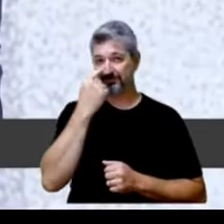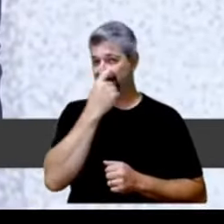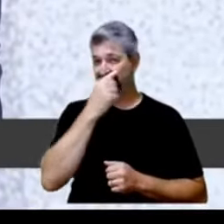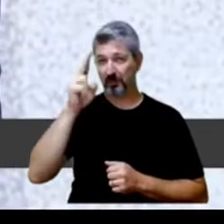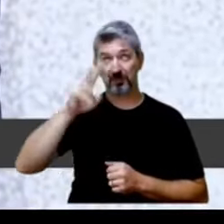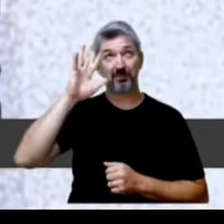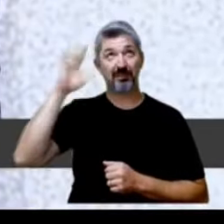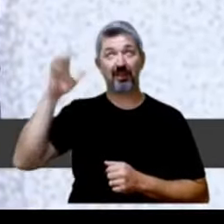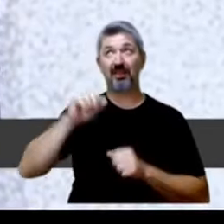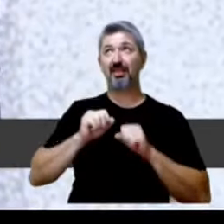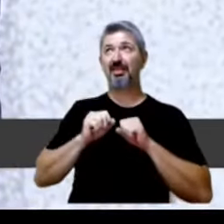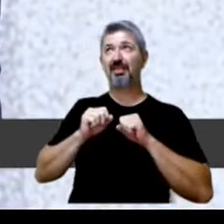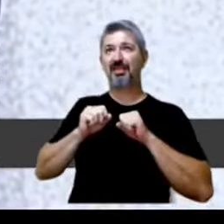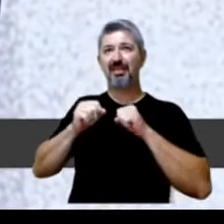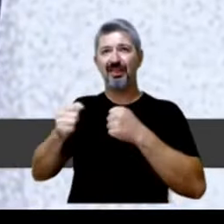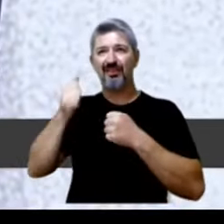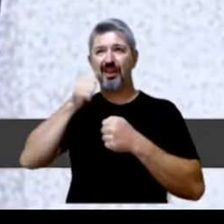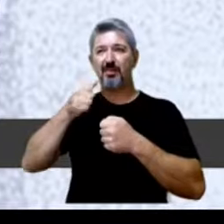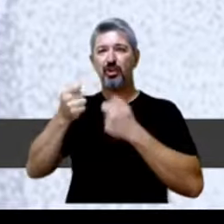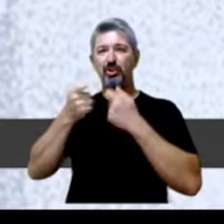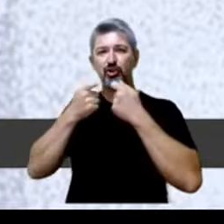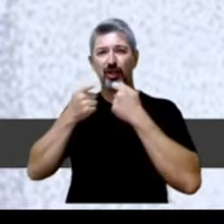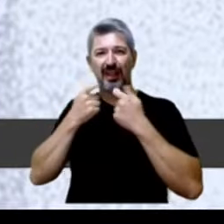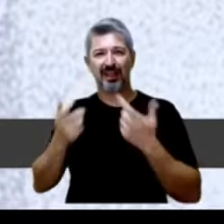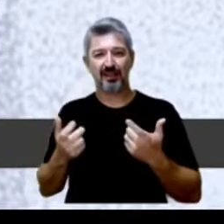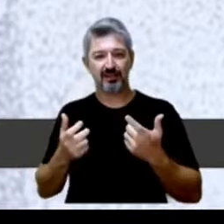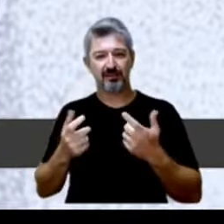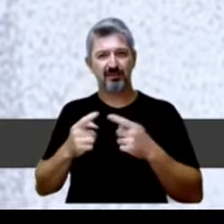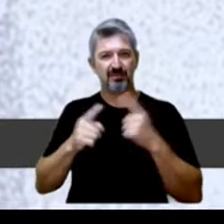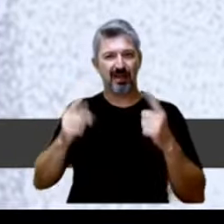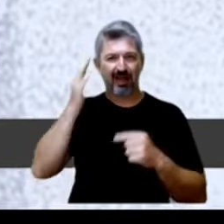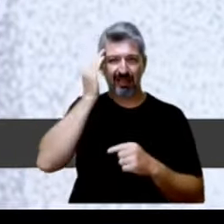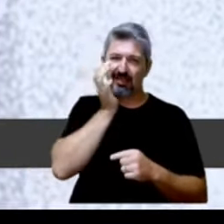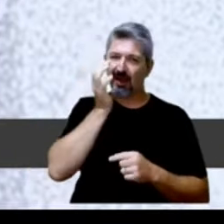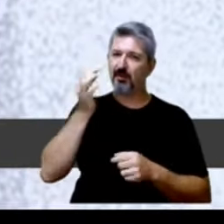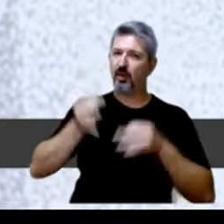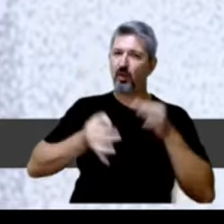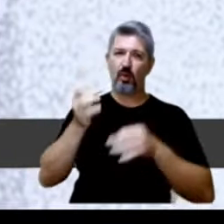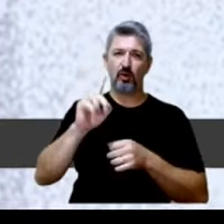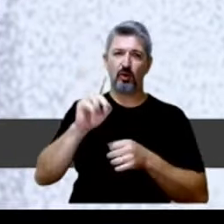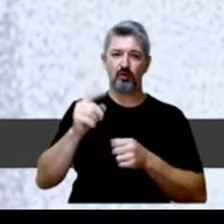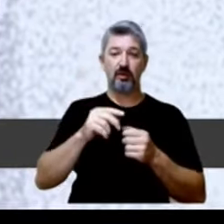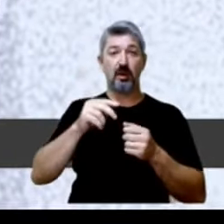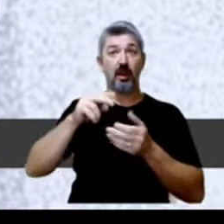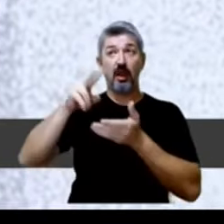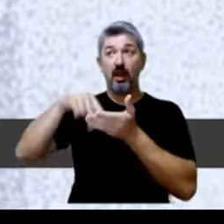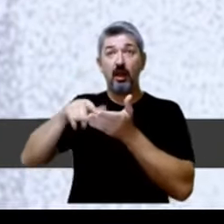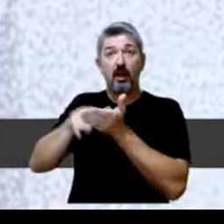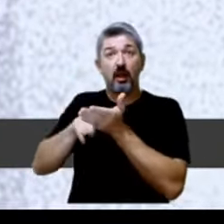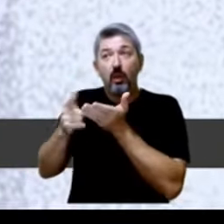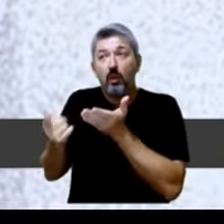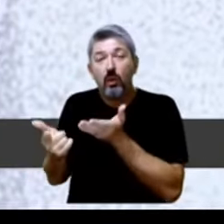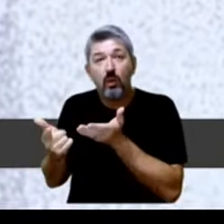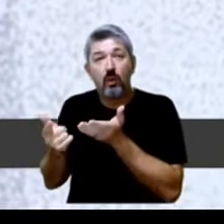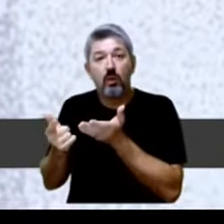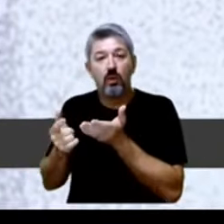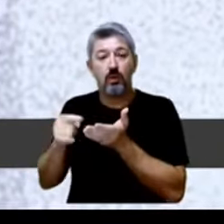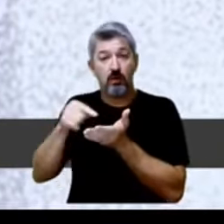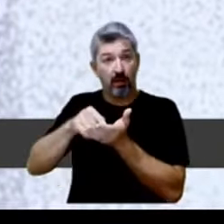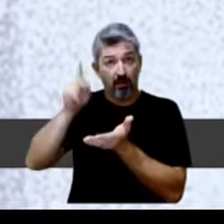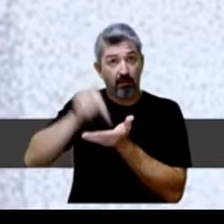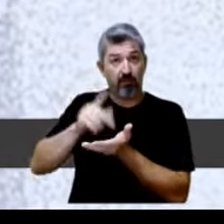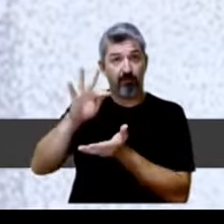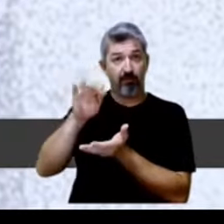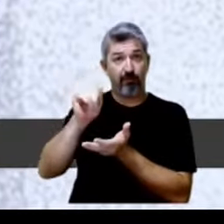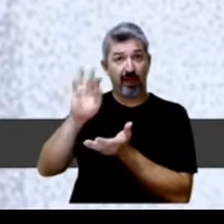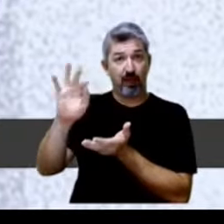defender a jornalista aqui da UOL, mas olha o tanto que a Tabata foi injusta. Ela leu uma matéria e a matéria é fato.